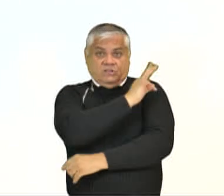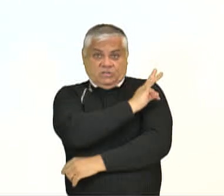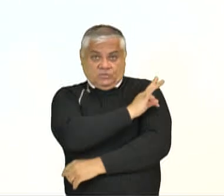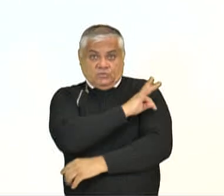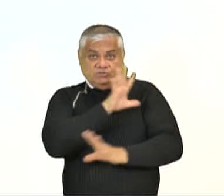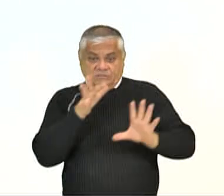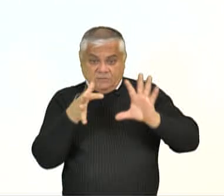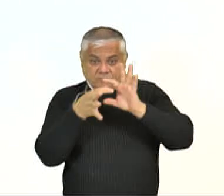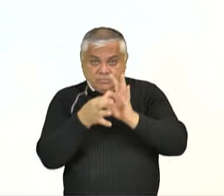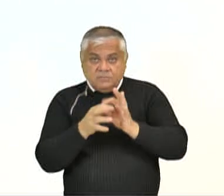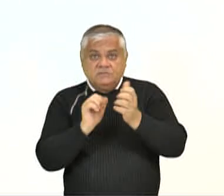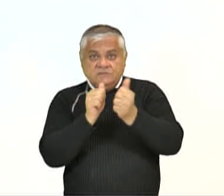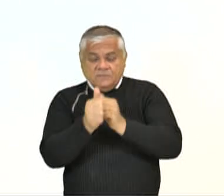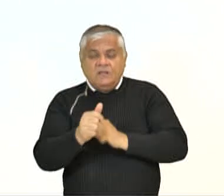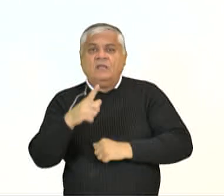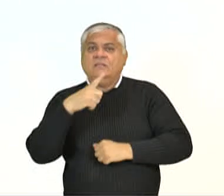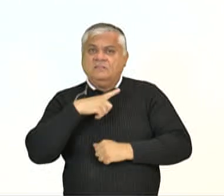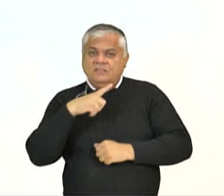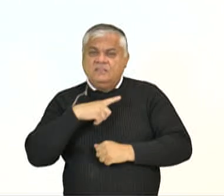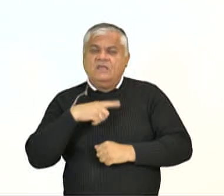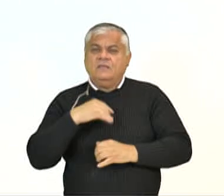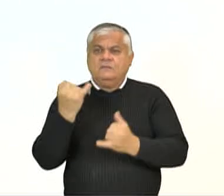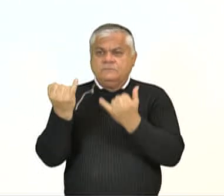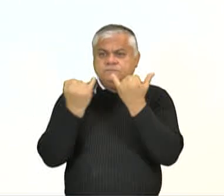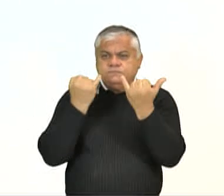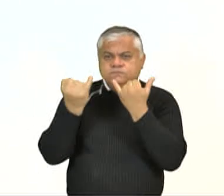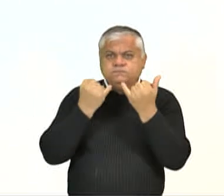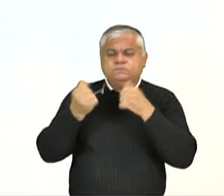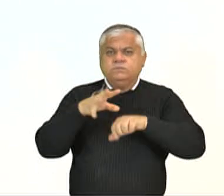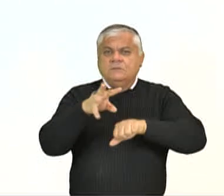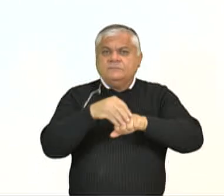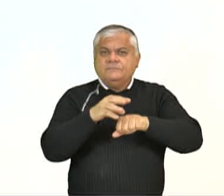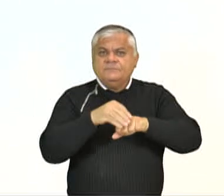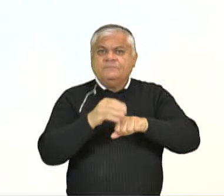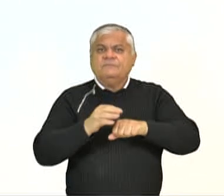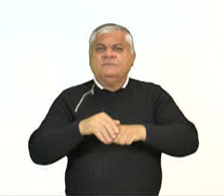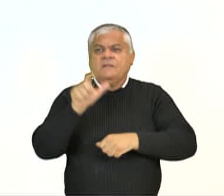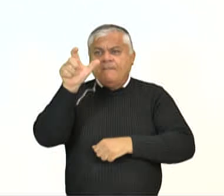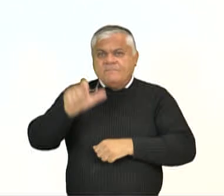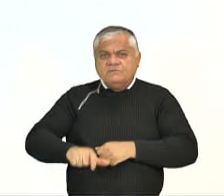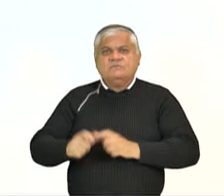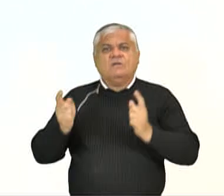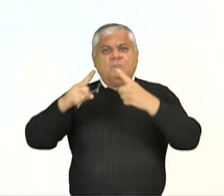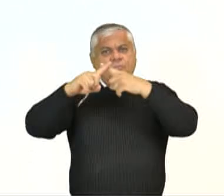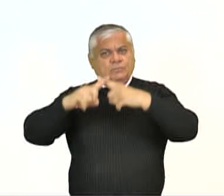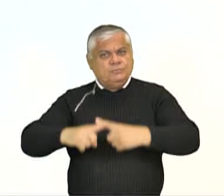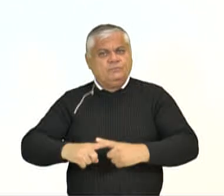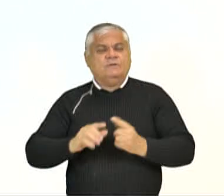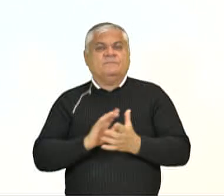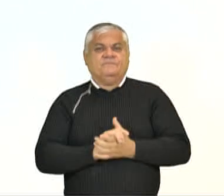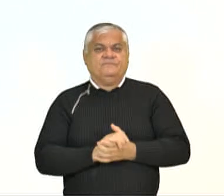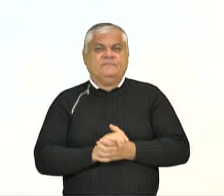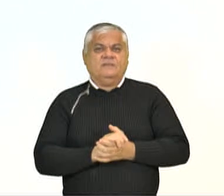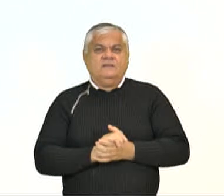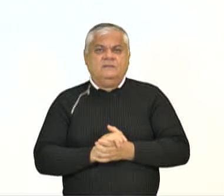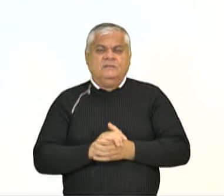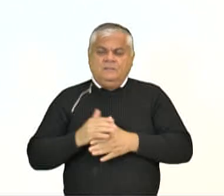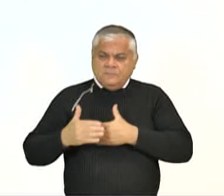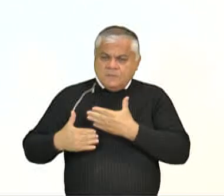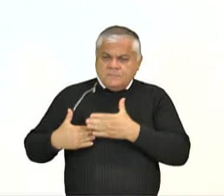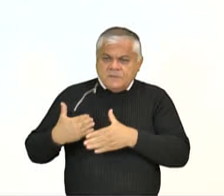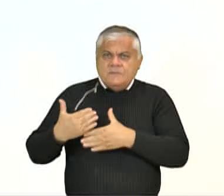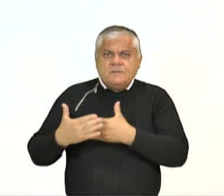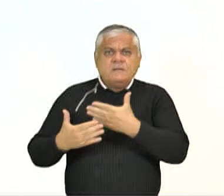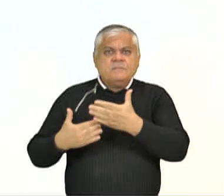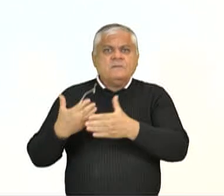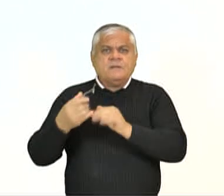vez mais acumulando dados e informações de atletas e competições. Então, quando o tempo vai passando e esses dados eles vão